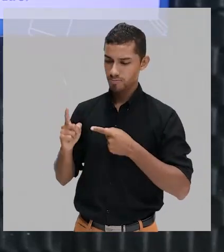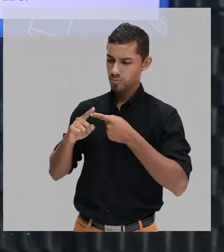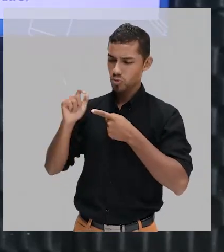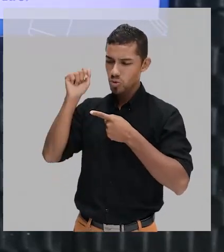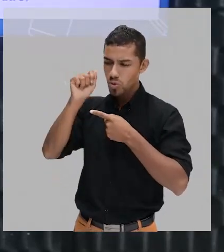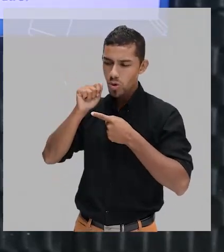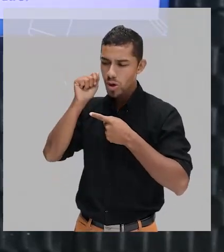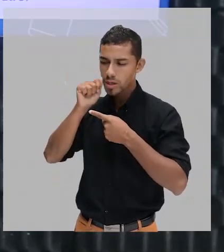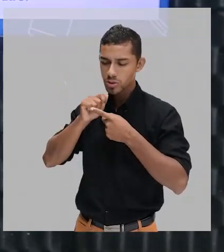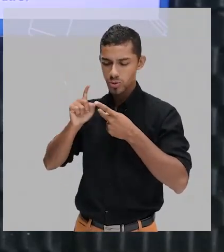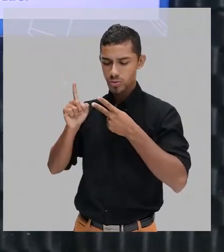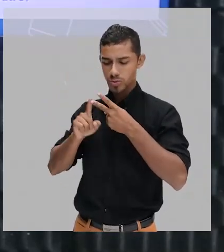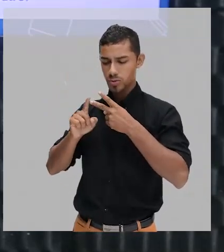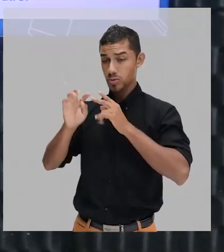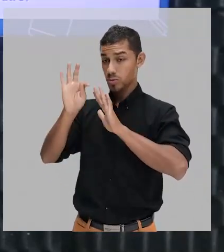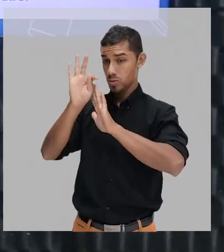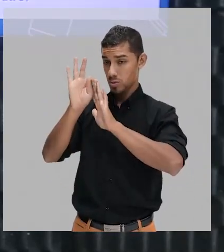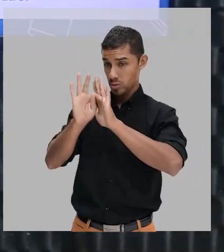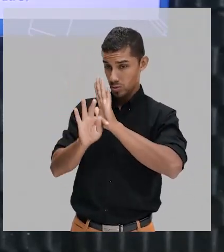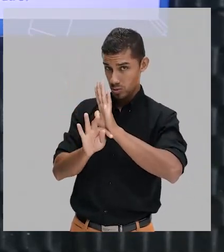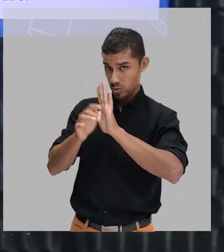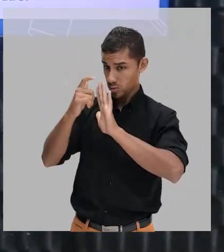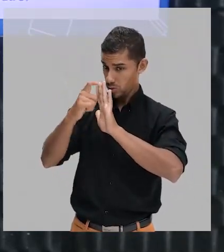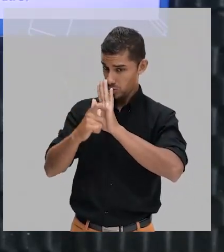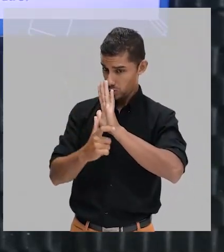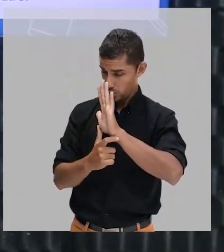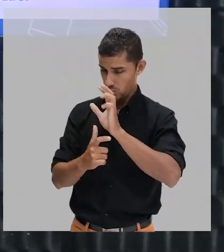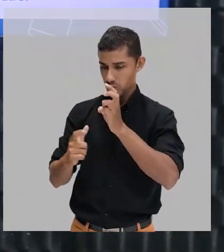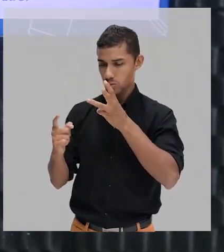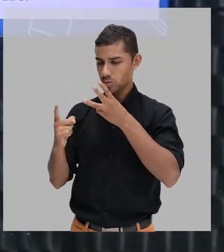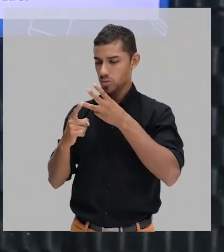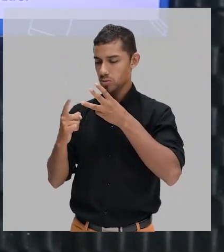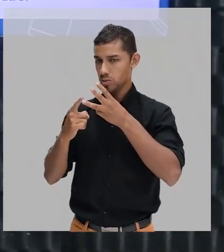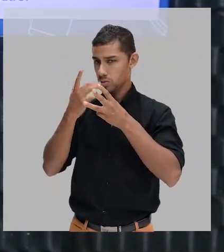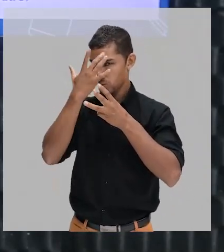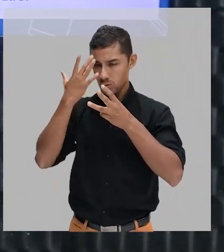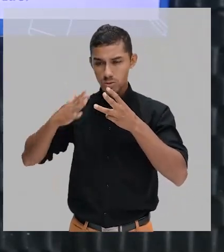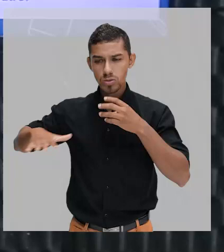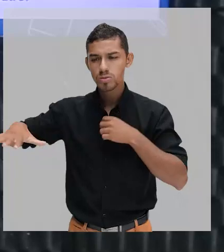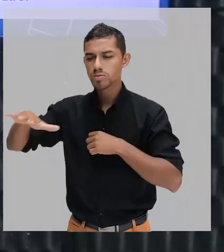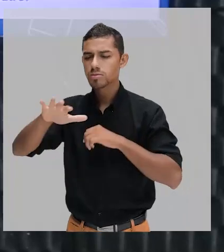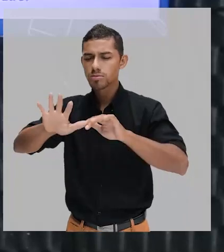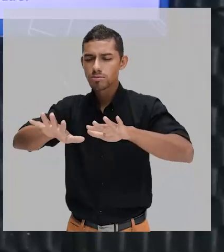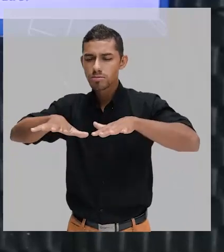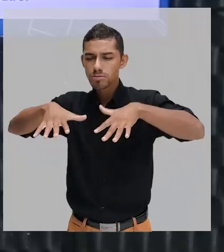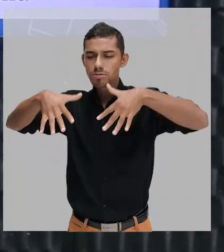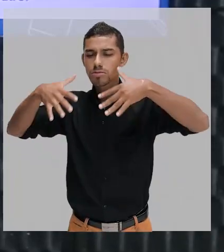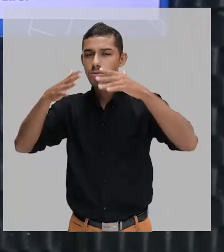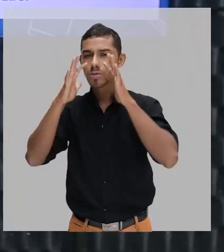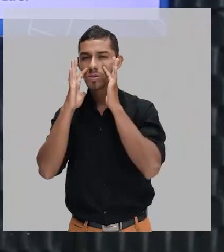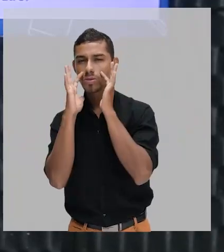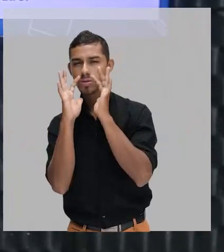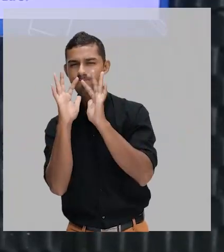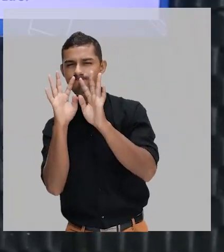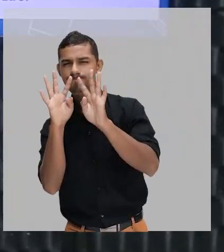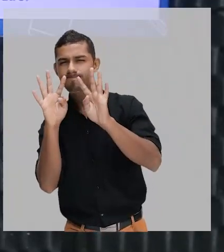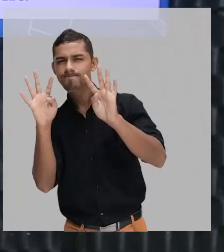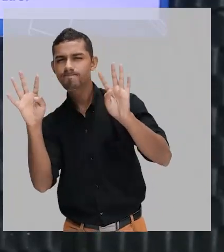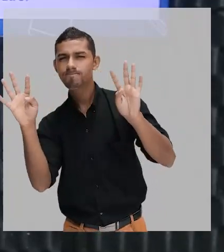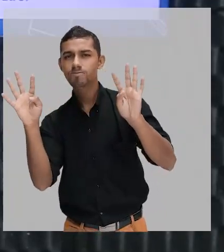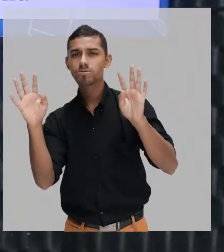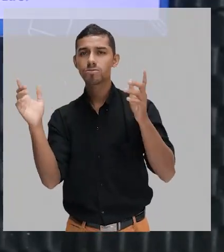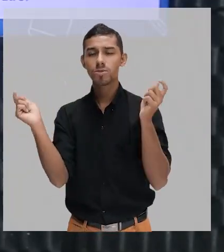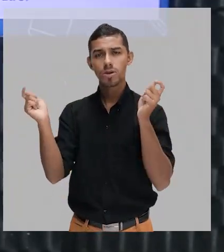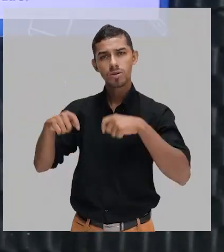texto e o público. A gente vai já falar mais sobre isso. O teatro é uma manifestação artística e cultural que vem desde a pré-história, né? E